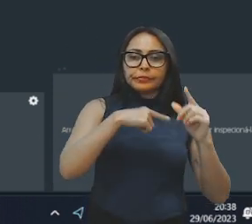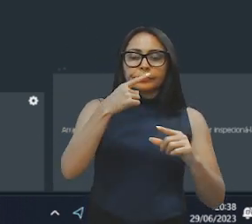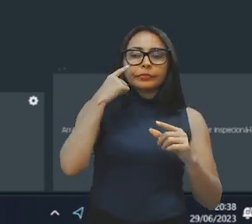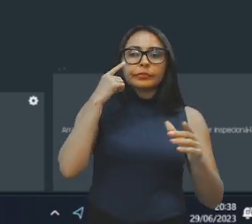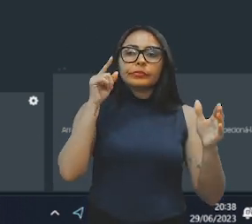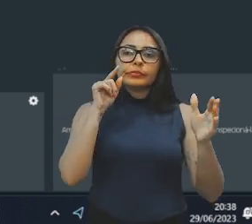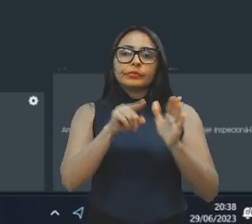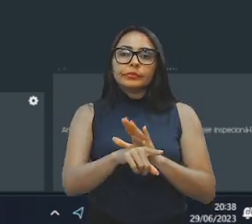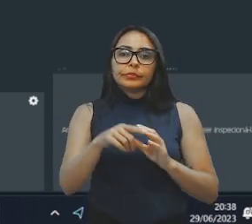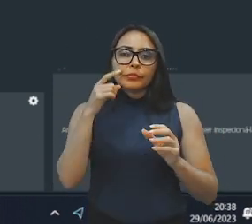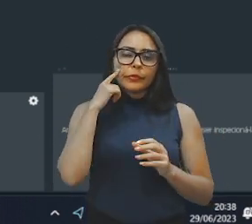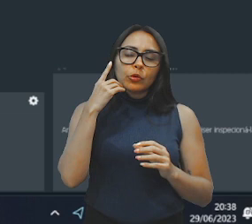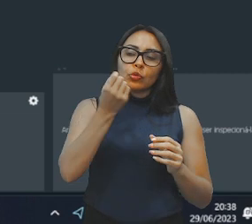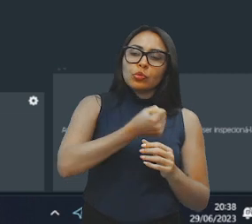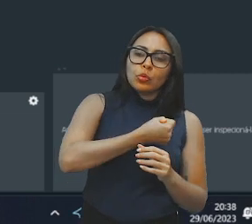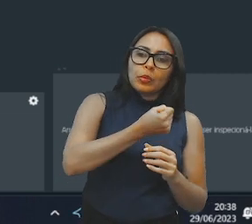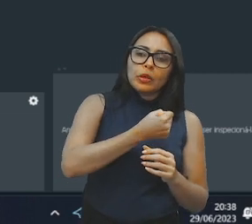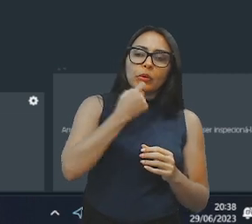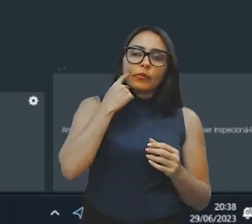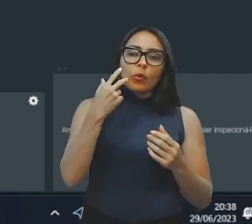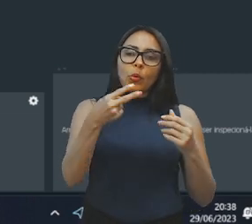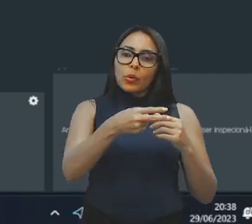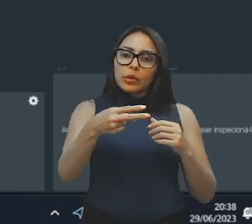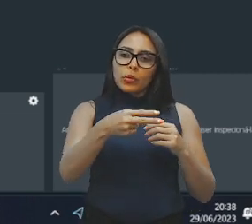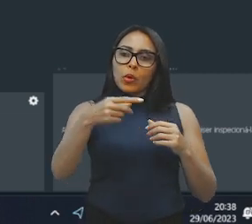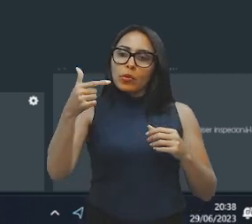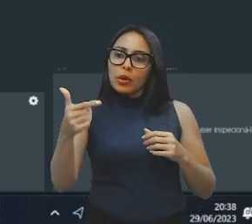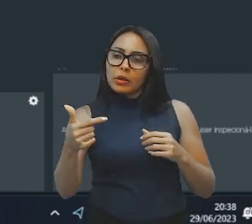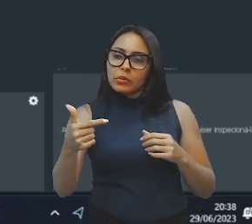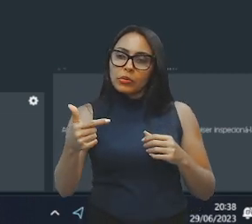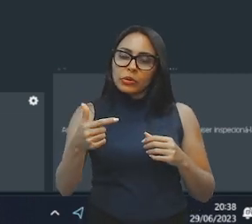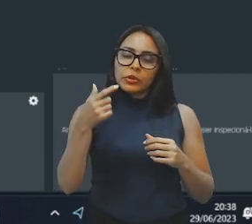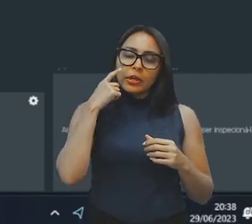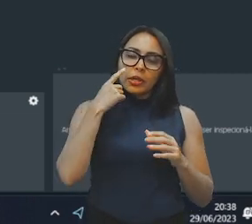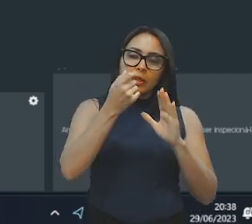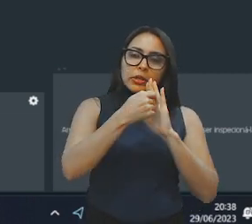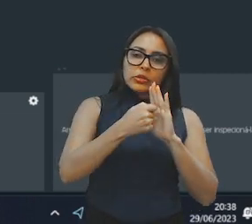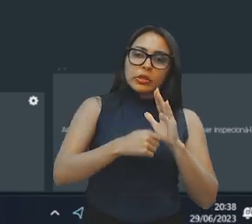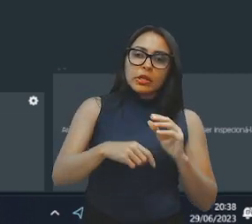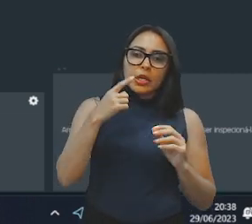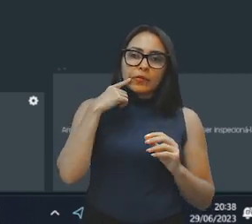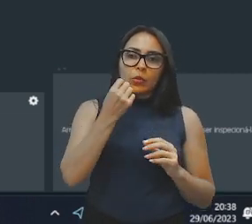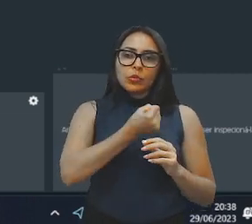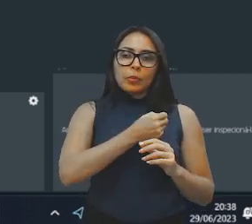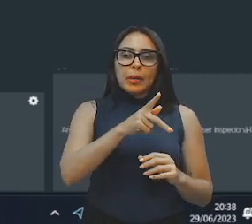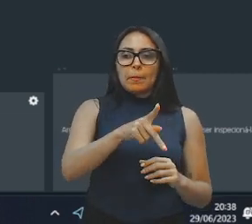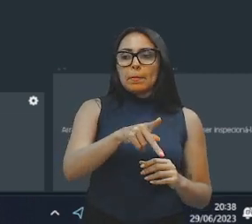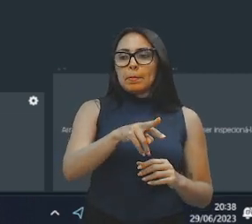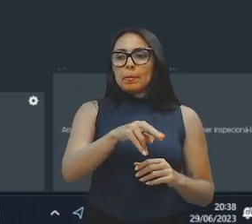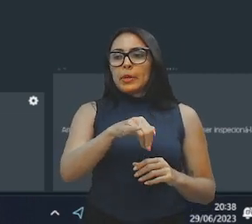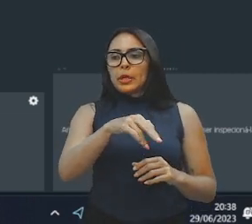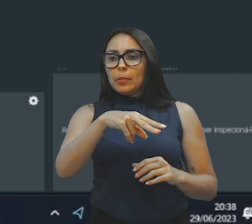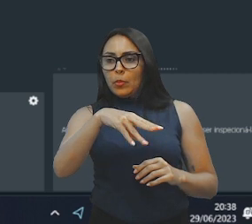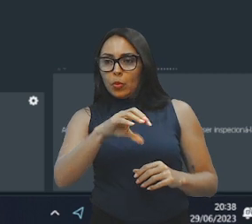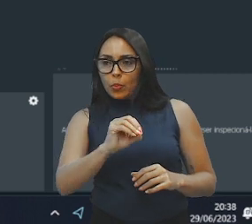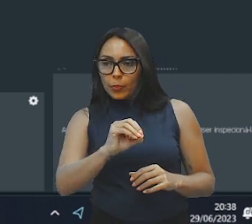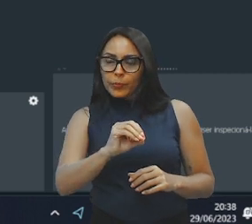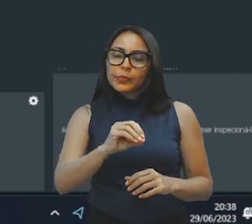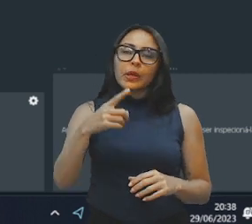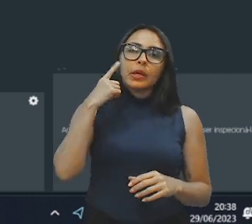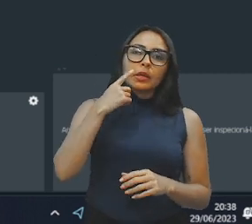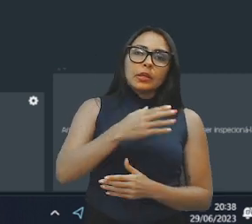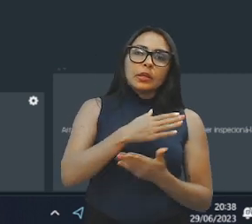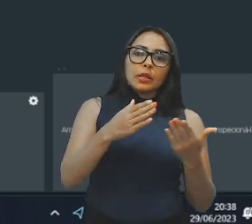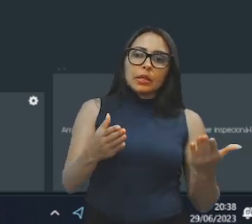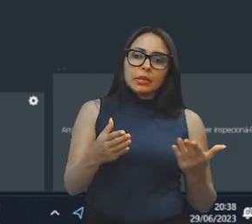número for igual a 2, ele escreve o número é primo. Se o mod de